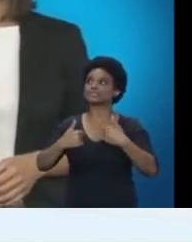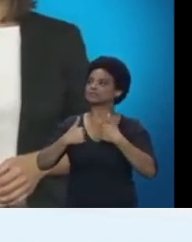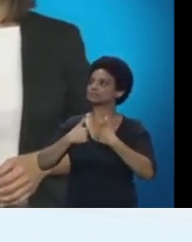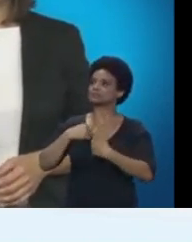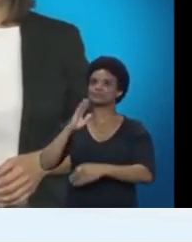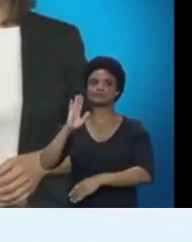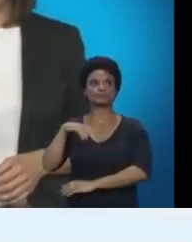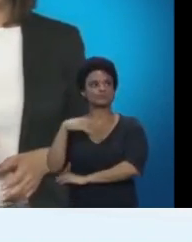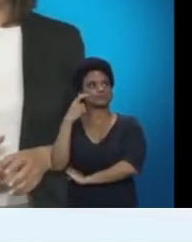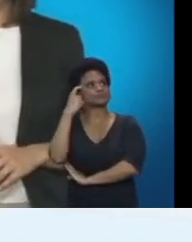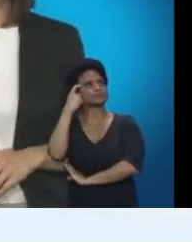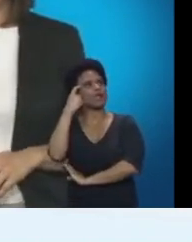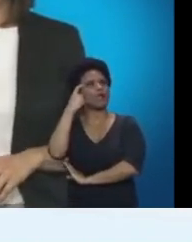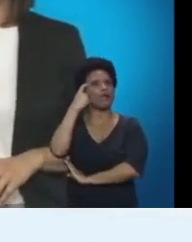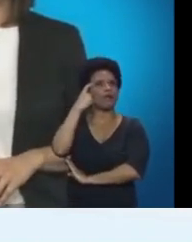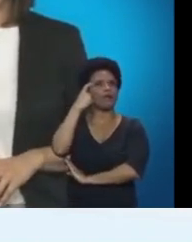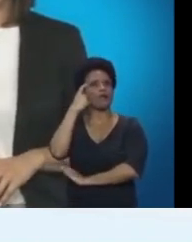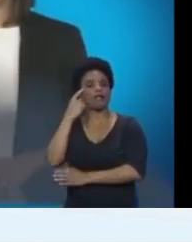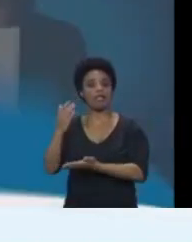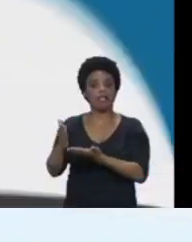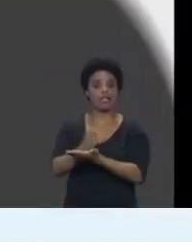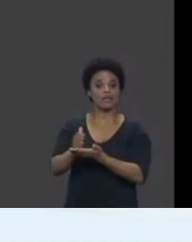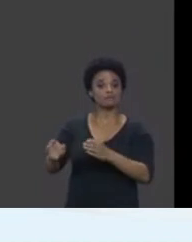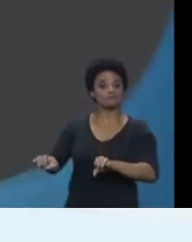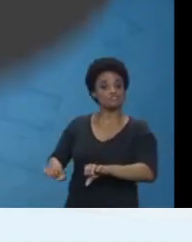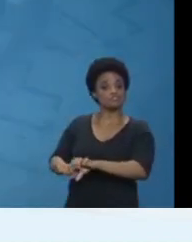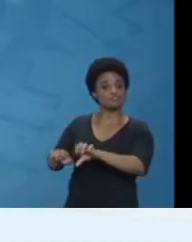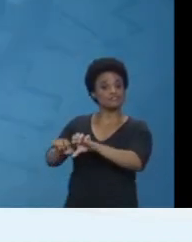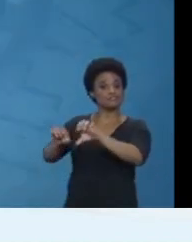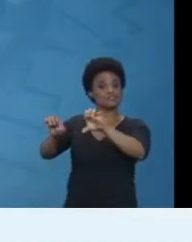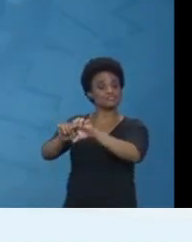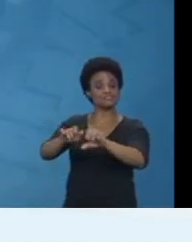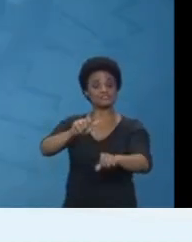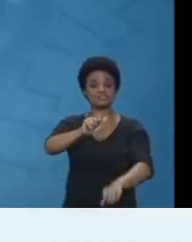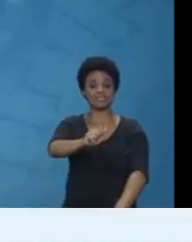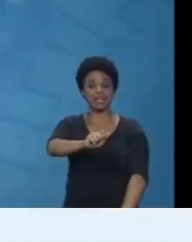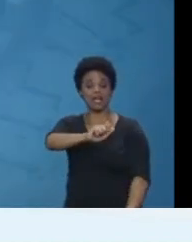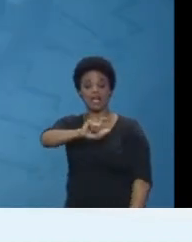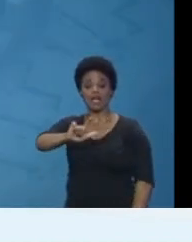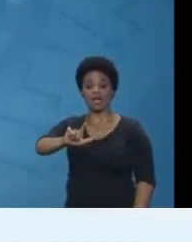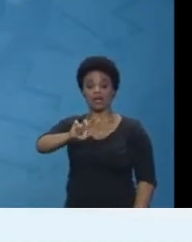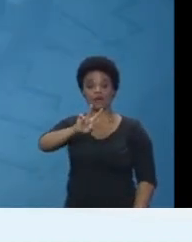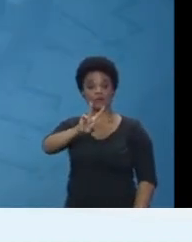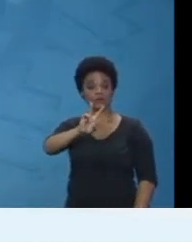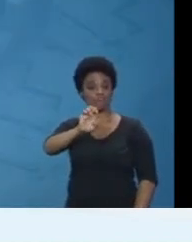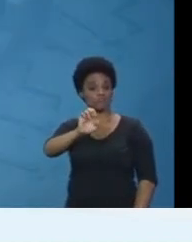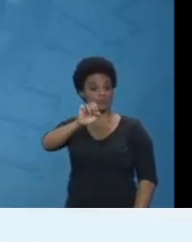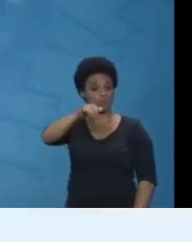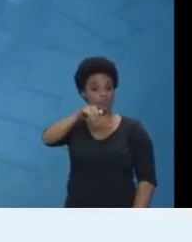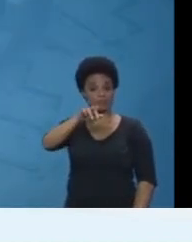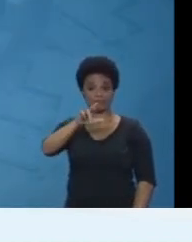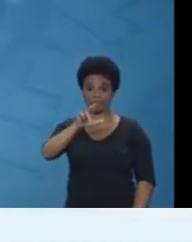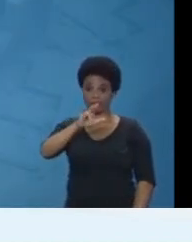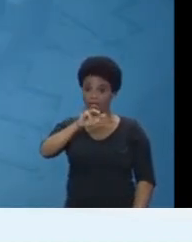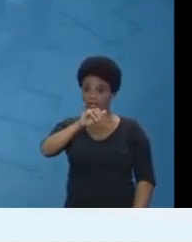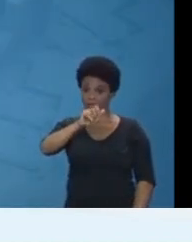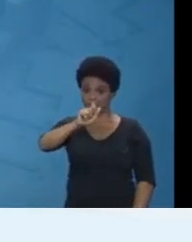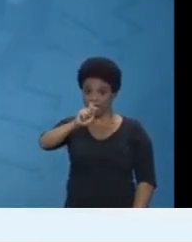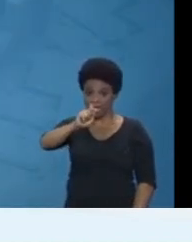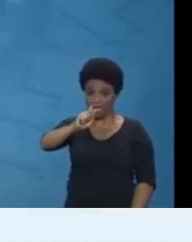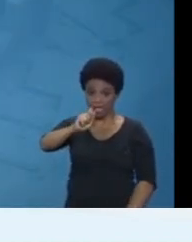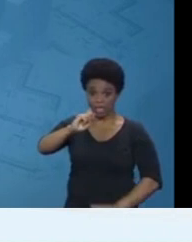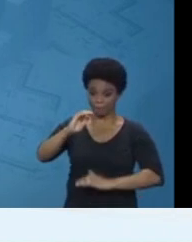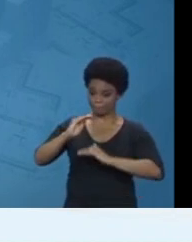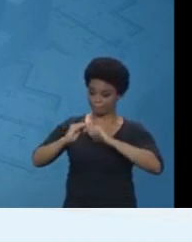as reais funções de algumas estruturas na alvenaria. Por exemplo, na alvenaria estrutural, as paredes possuem